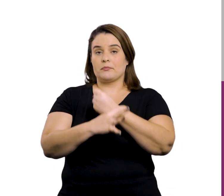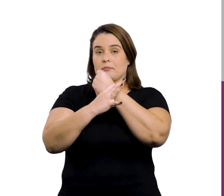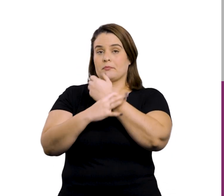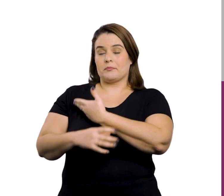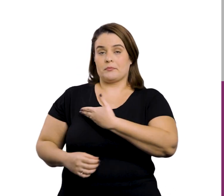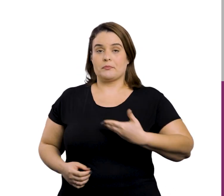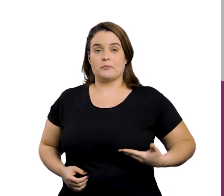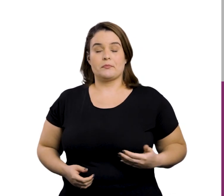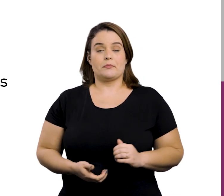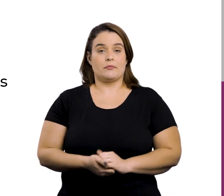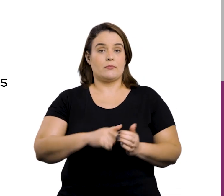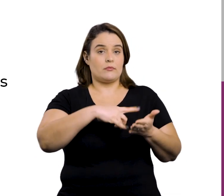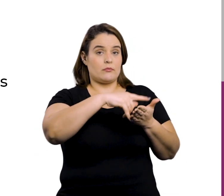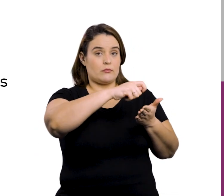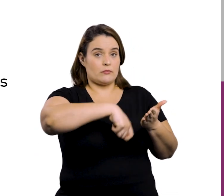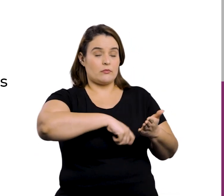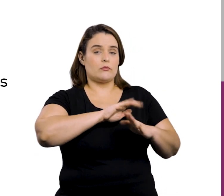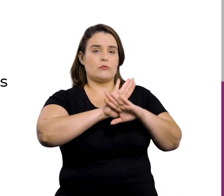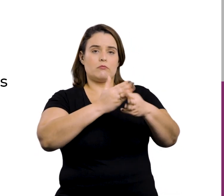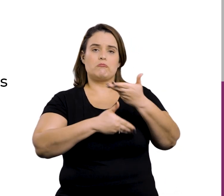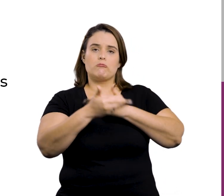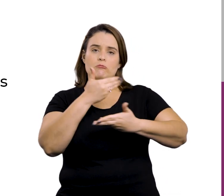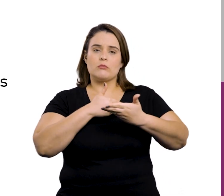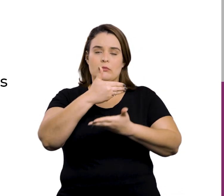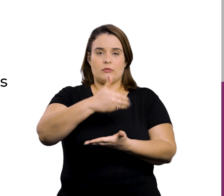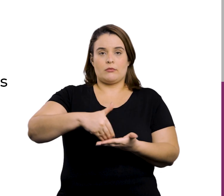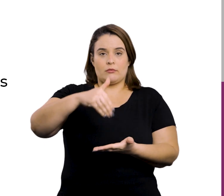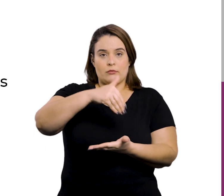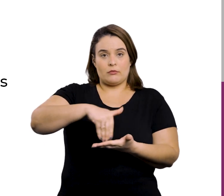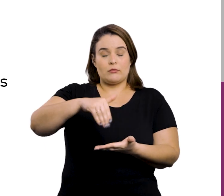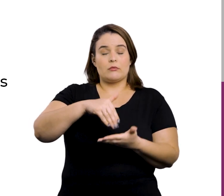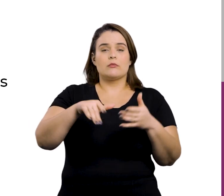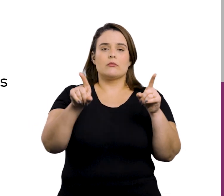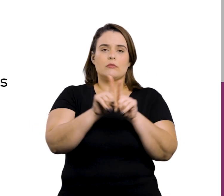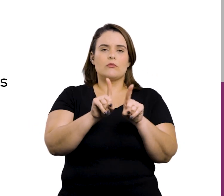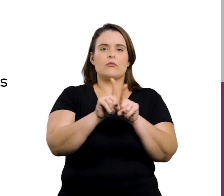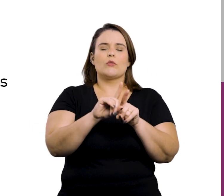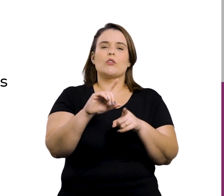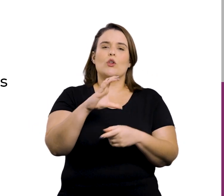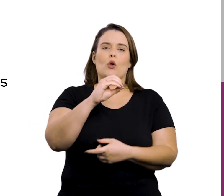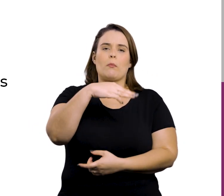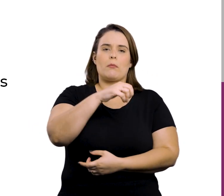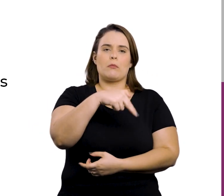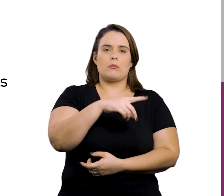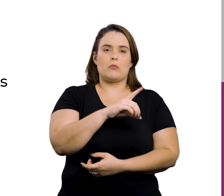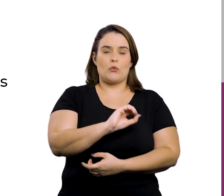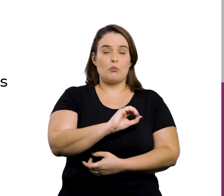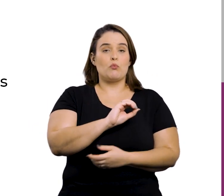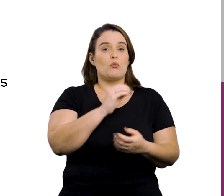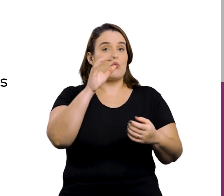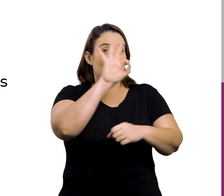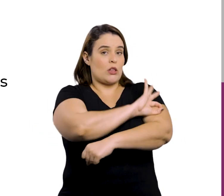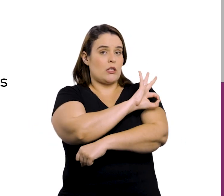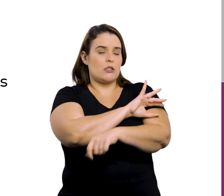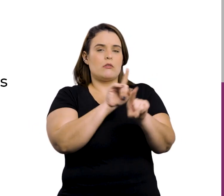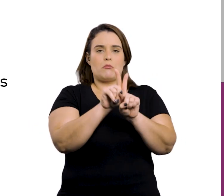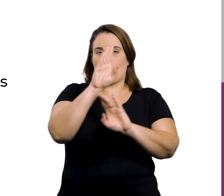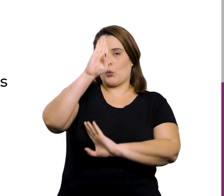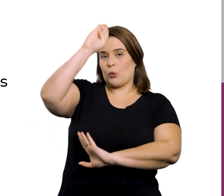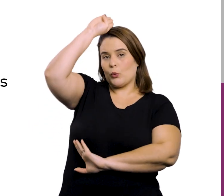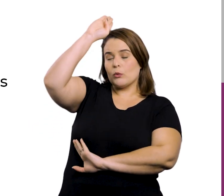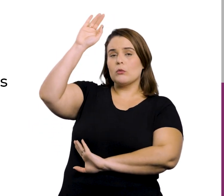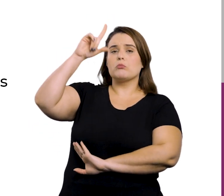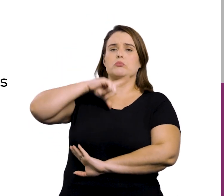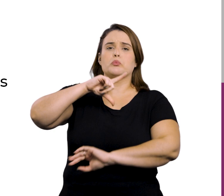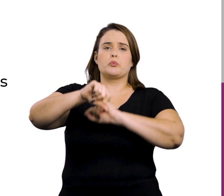Segurança Pública. Assinatura de termos de cooperação entre secretarias e comandos das polícias e ou Corpo de Bombeiros para